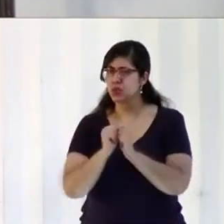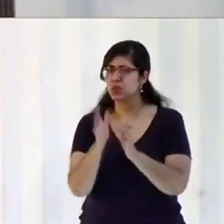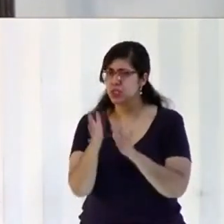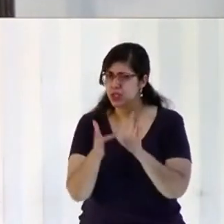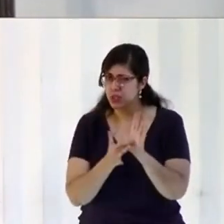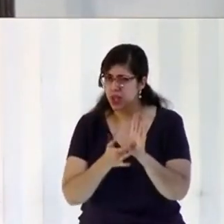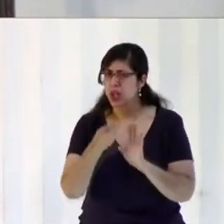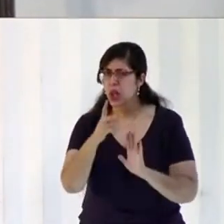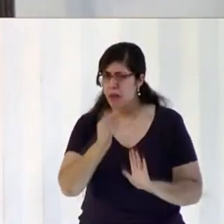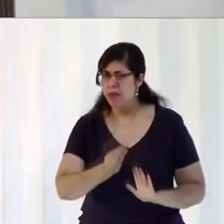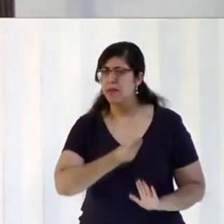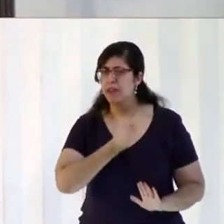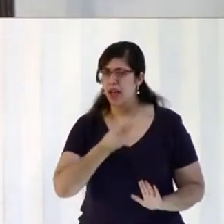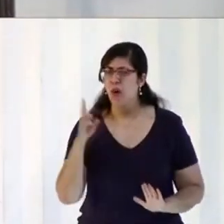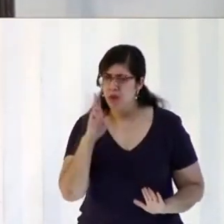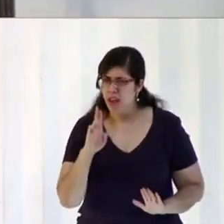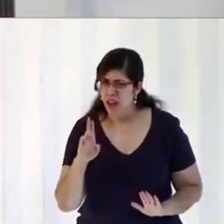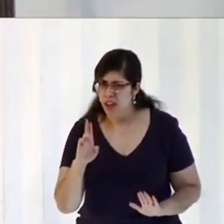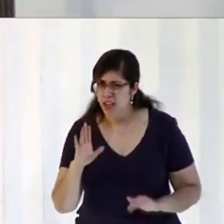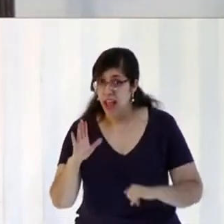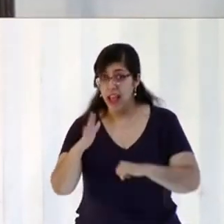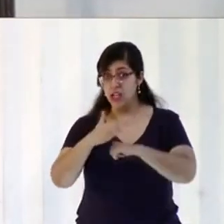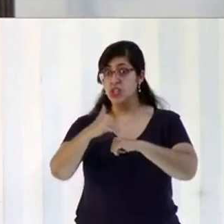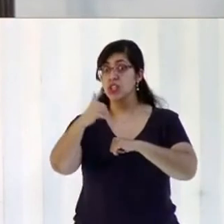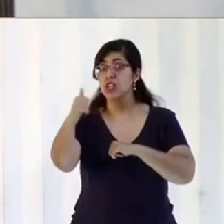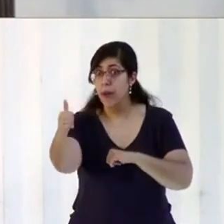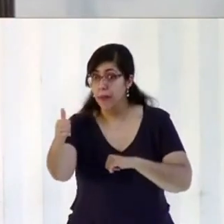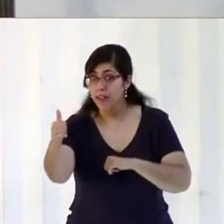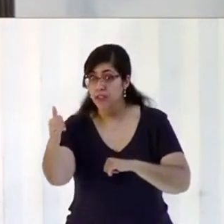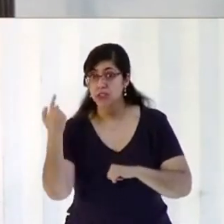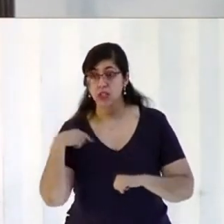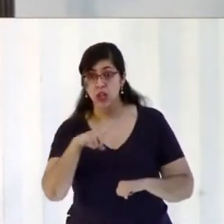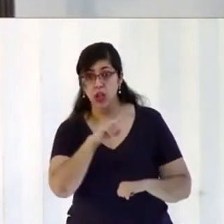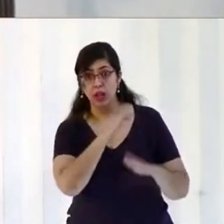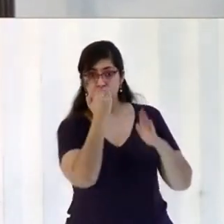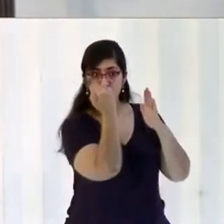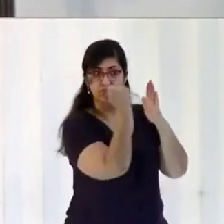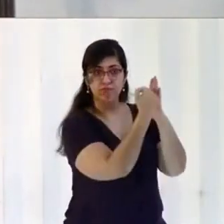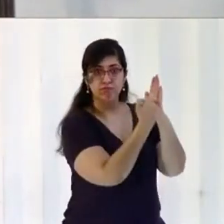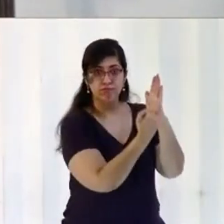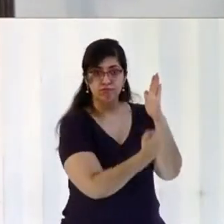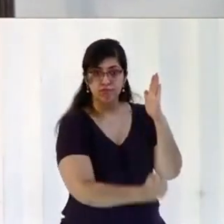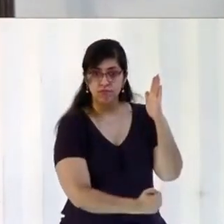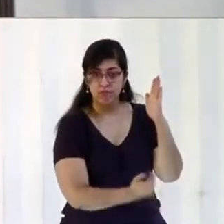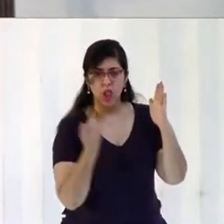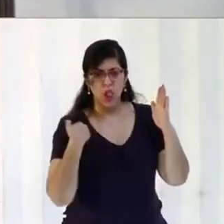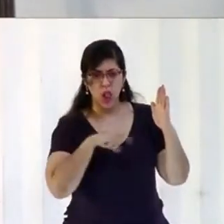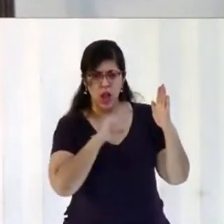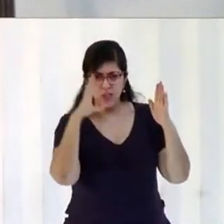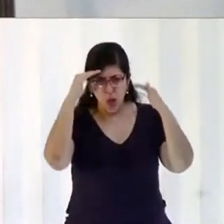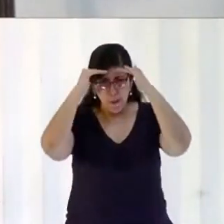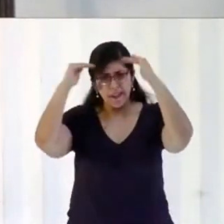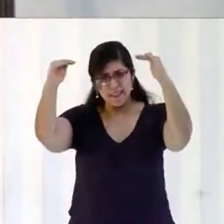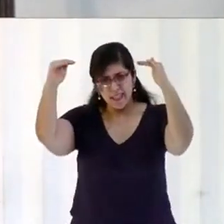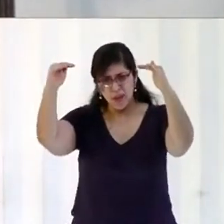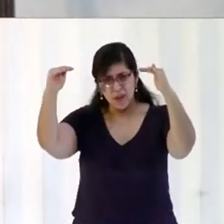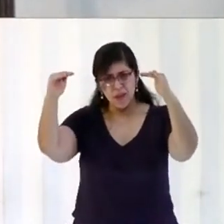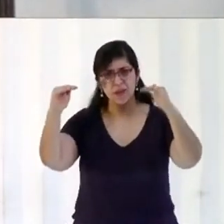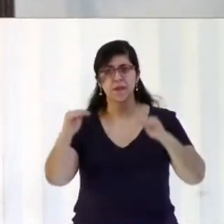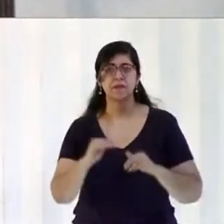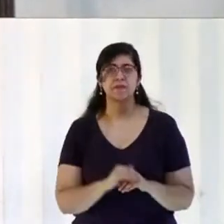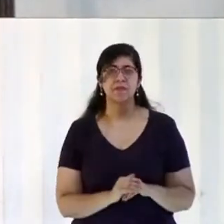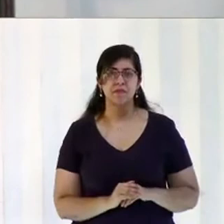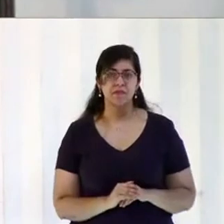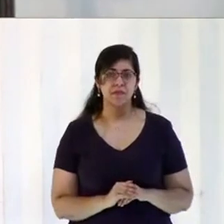sendo exercida. E o comissionamento, que são aquelas instruções que são dadas, olha, agora tem que fazer isso. Isso está